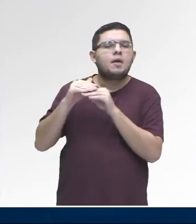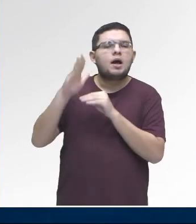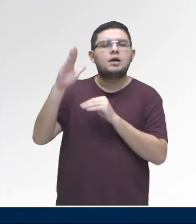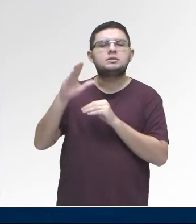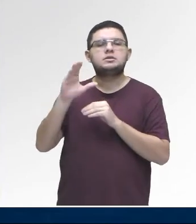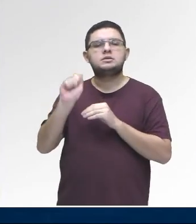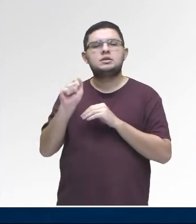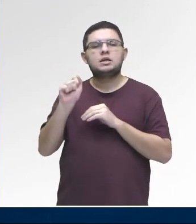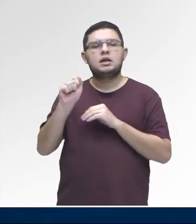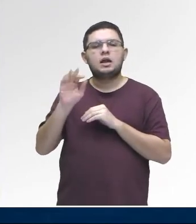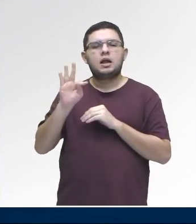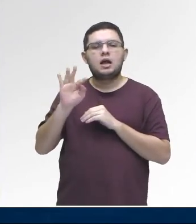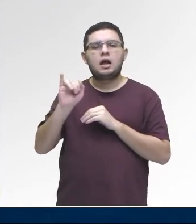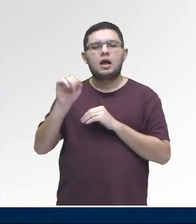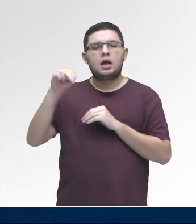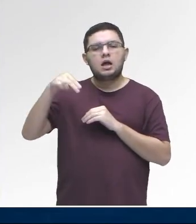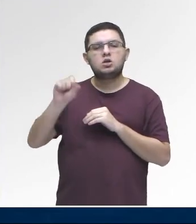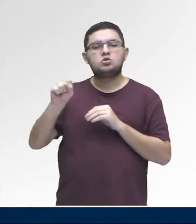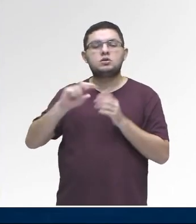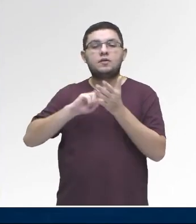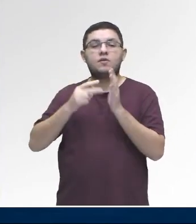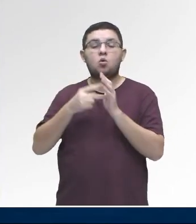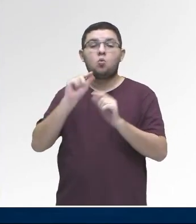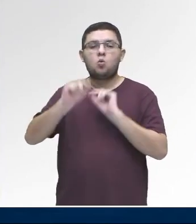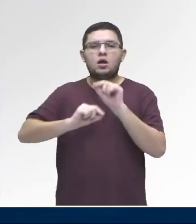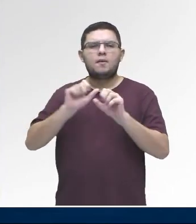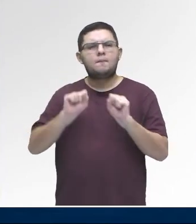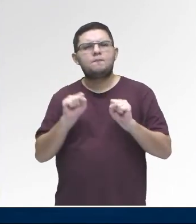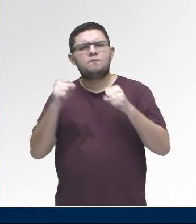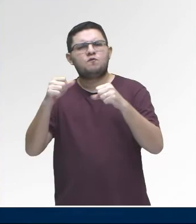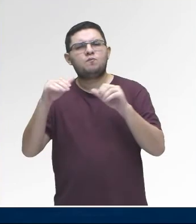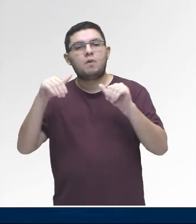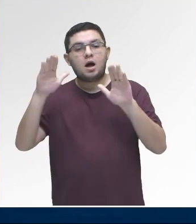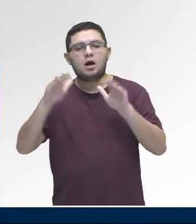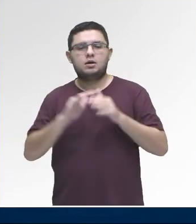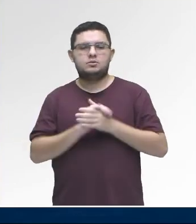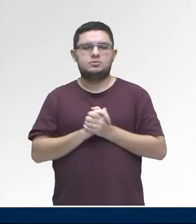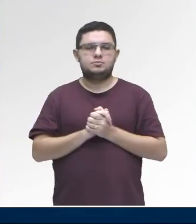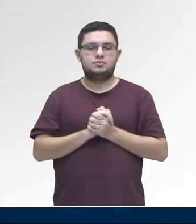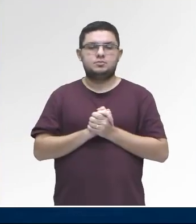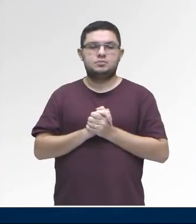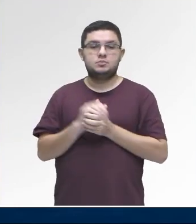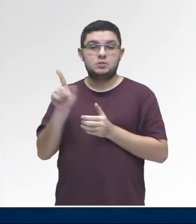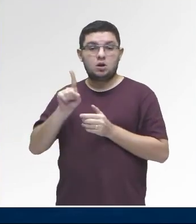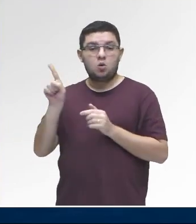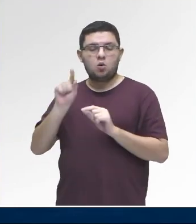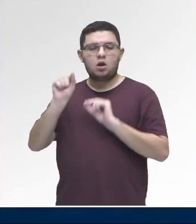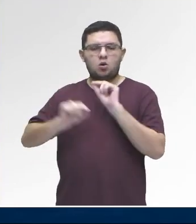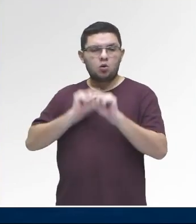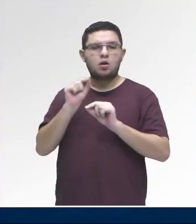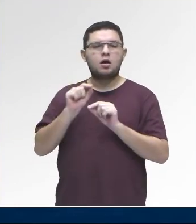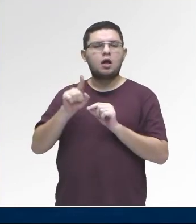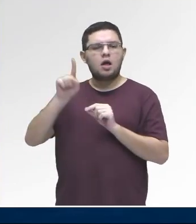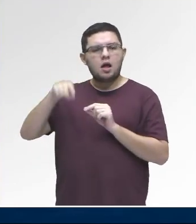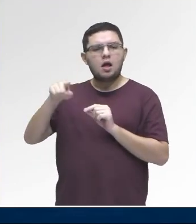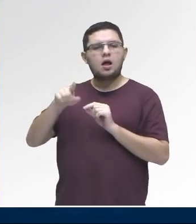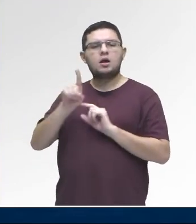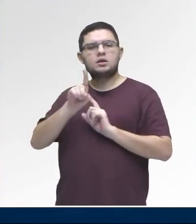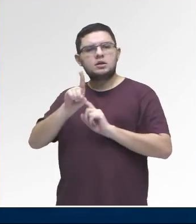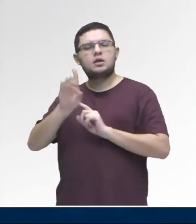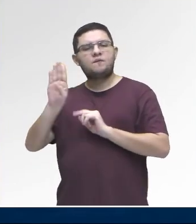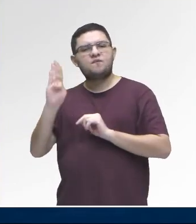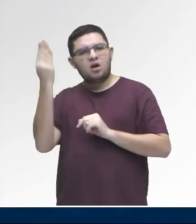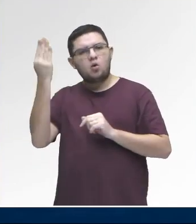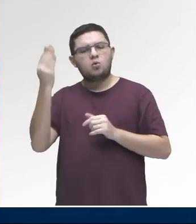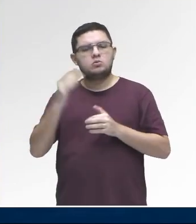forte, né? Um ácido mais forte. Então, essa alternativa aí, gente, ela também é falsa.